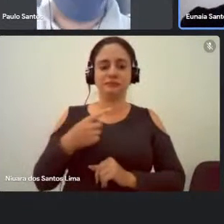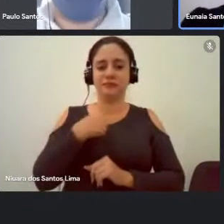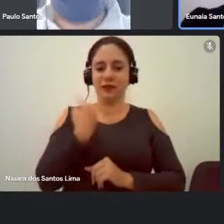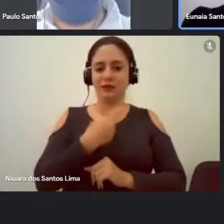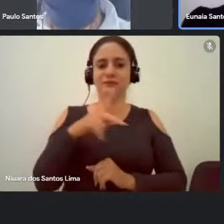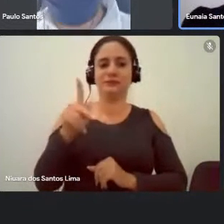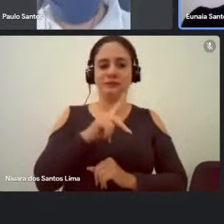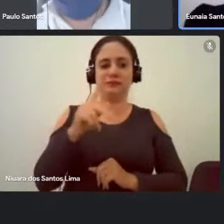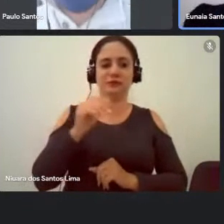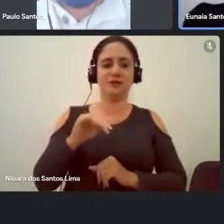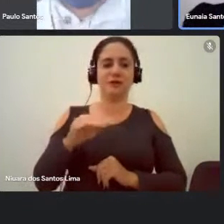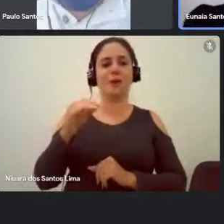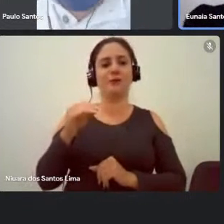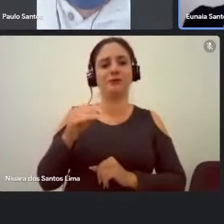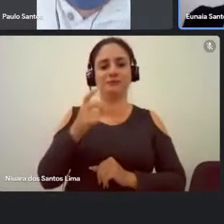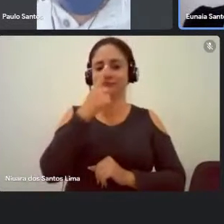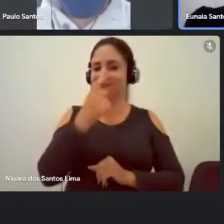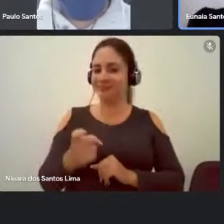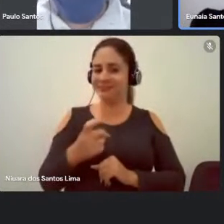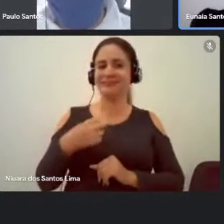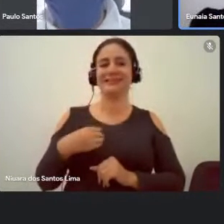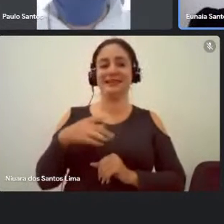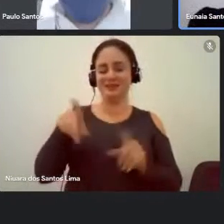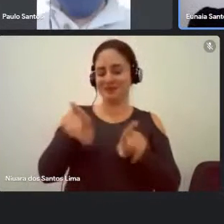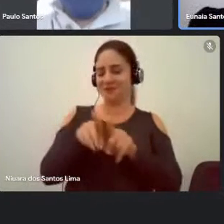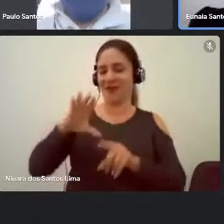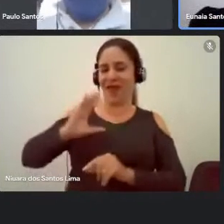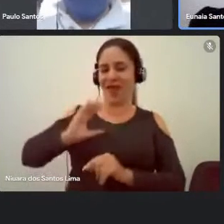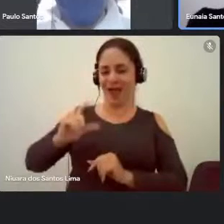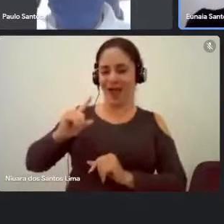professor Paulo Santos, né? Também de Cabo Verdiano.